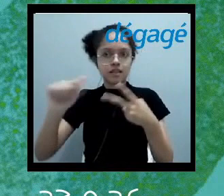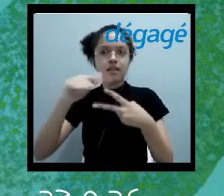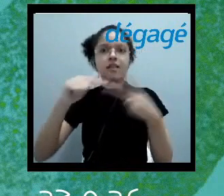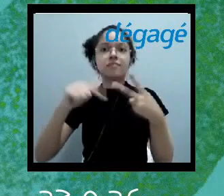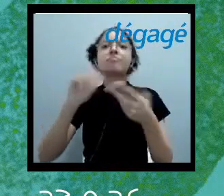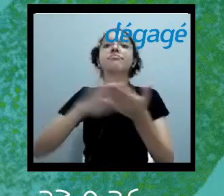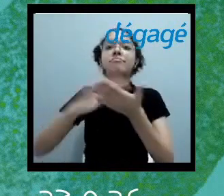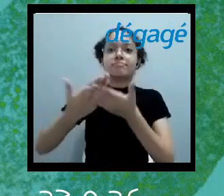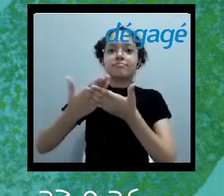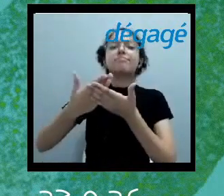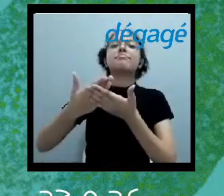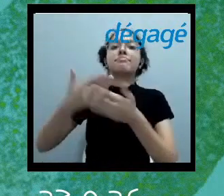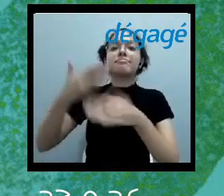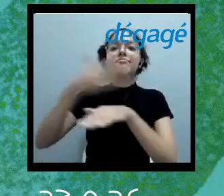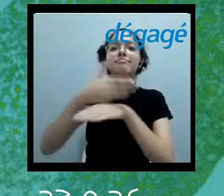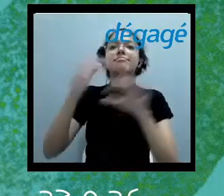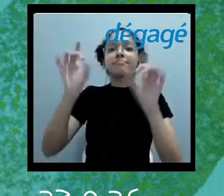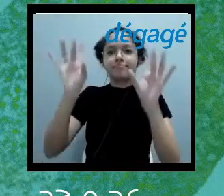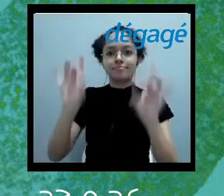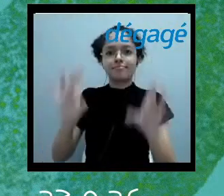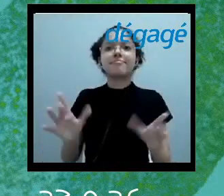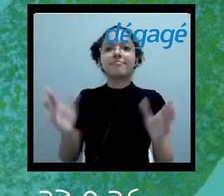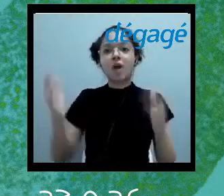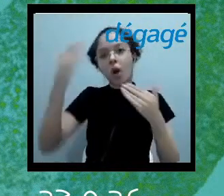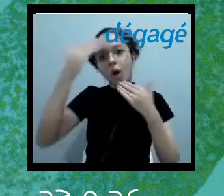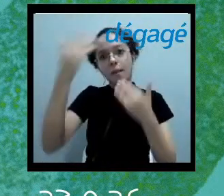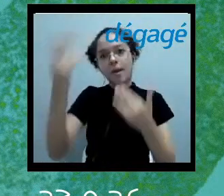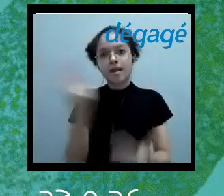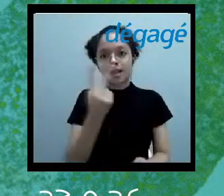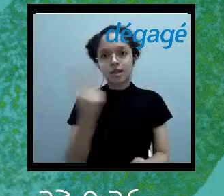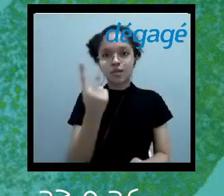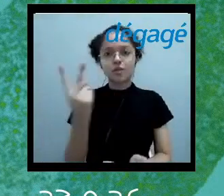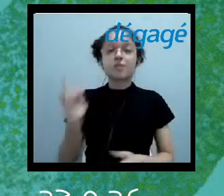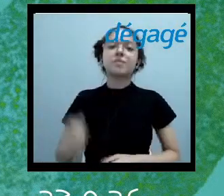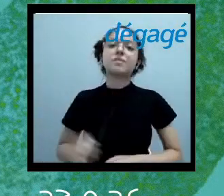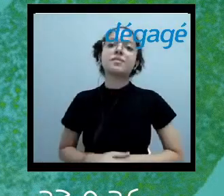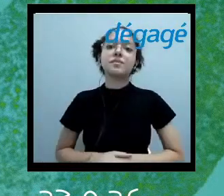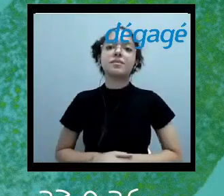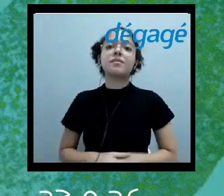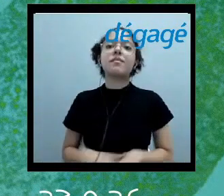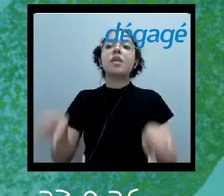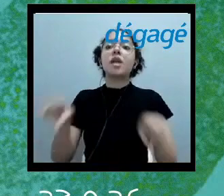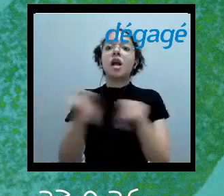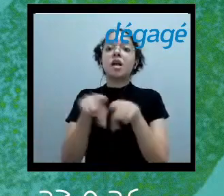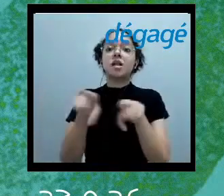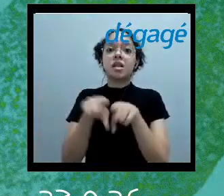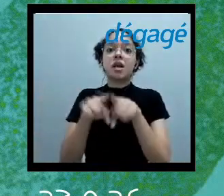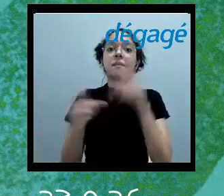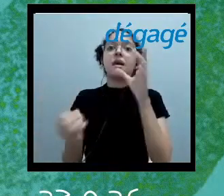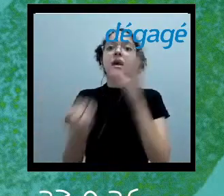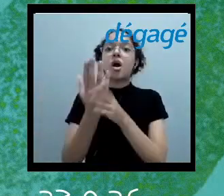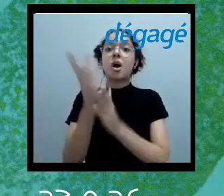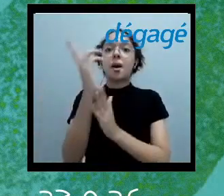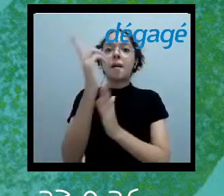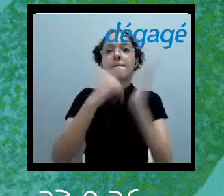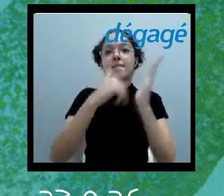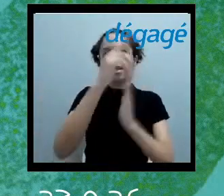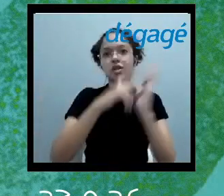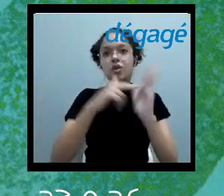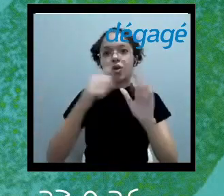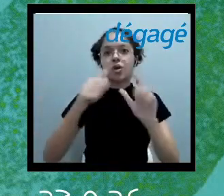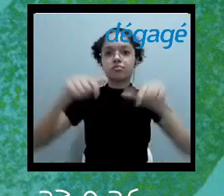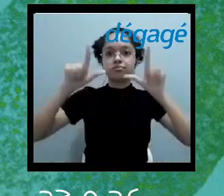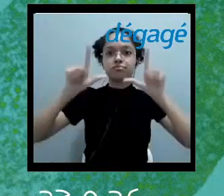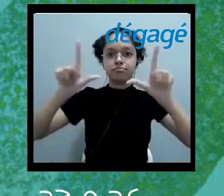dupla, ao Lucas Primo, filho da Rosa Primo, criador da pintura que inspirou o cartaz, e ao